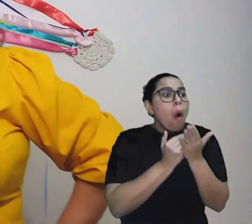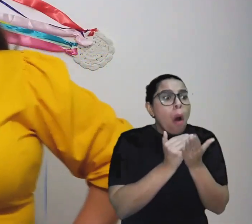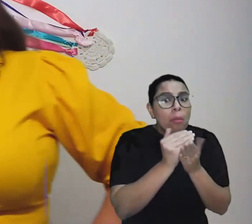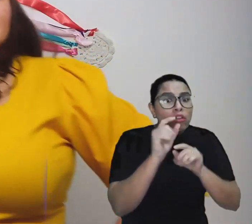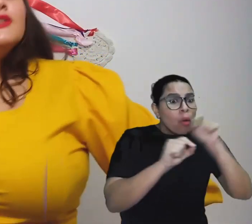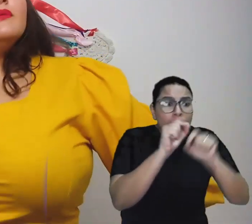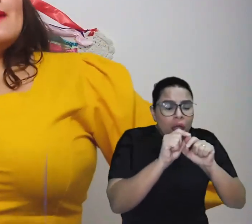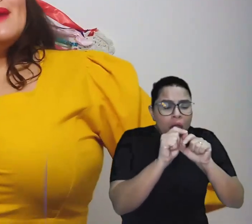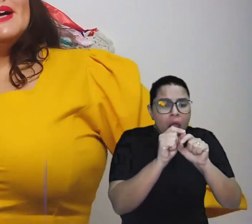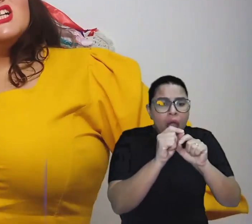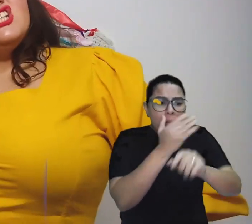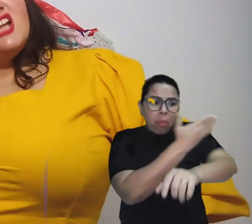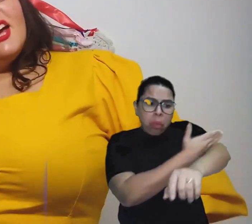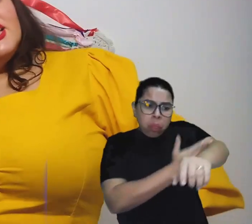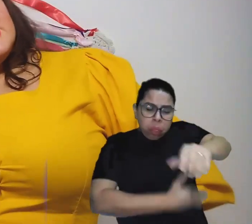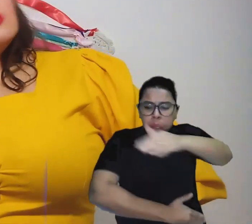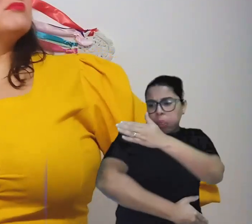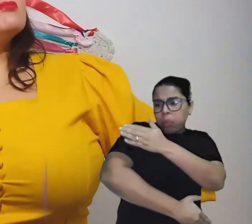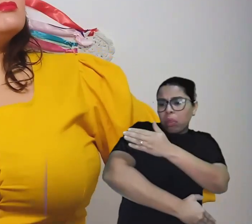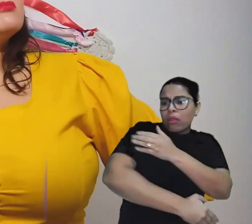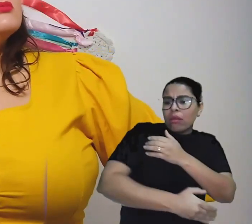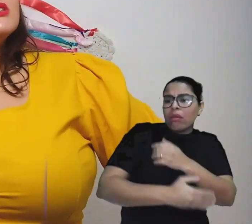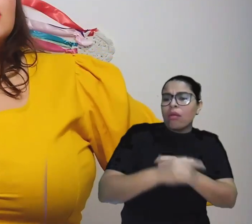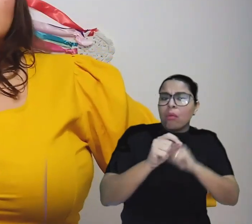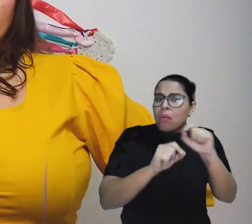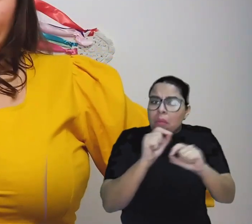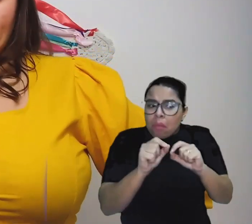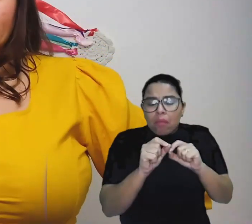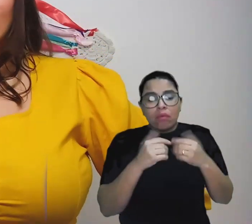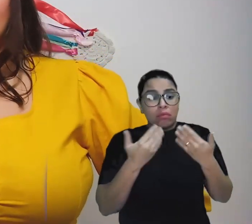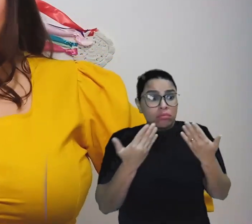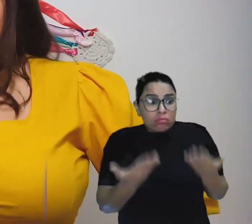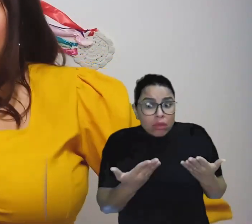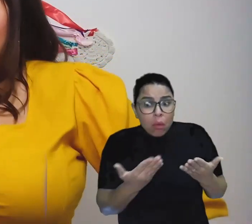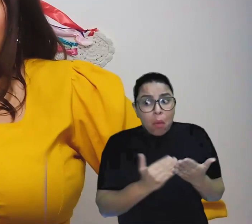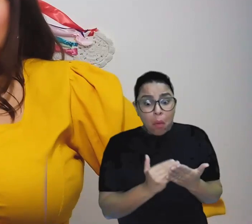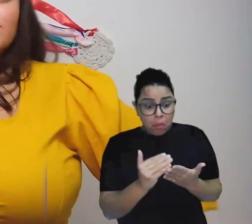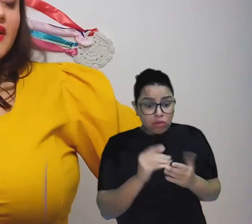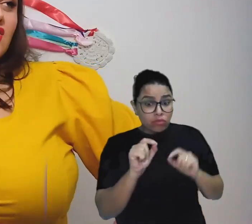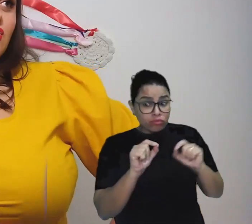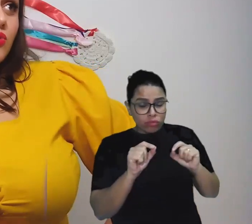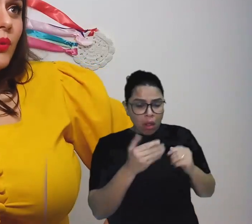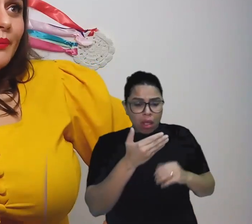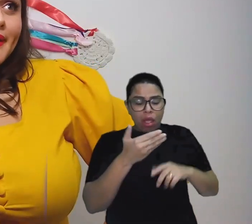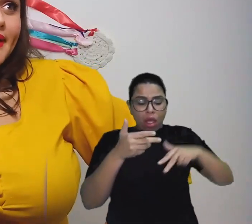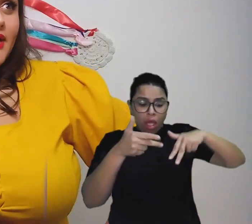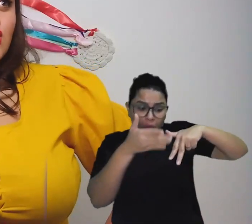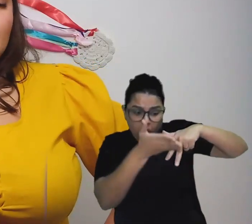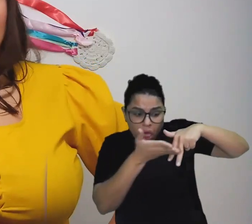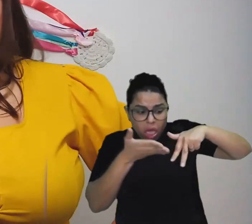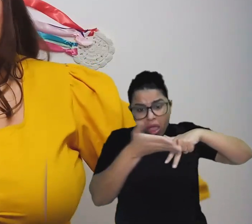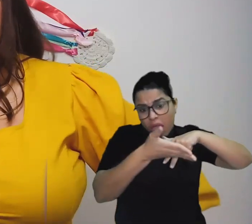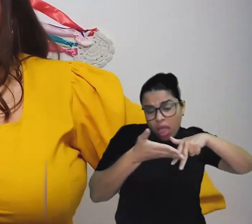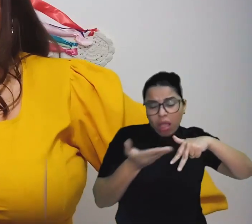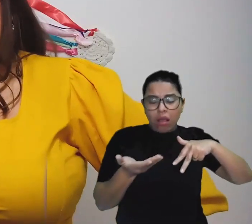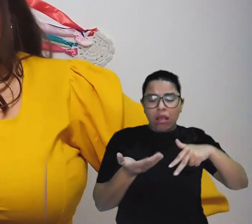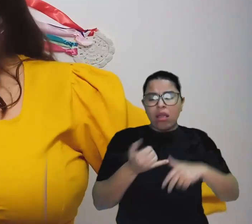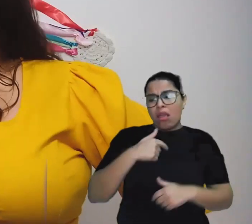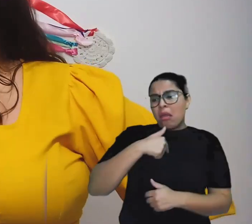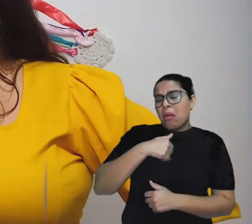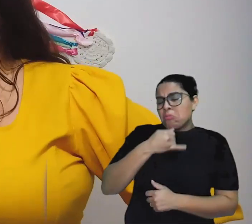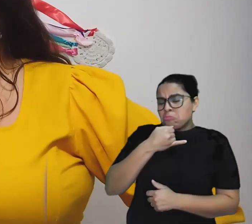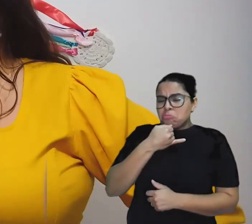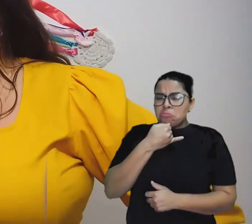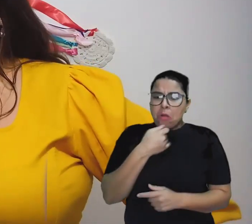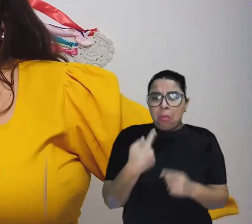Começou cortando minha perna direita. E aí eu fiquei sem perna, fiquei super triste, porque um